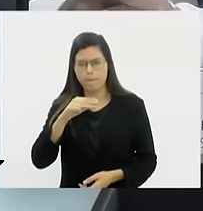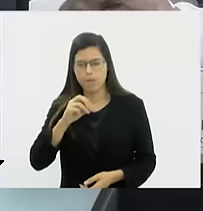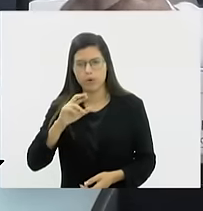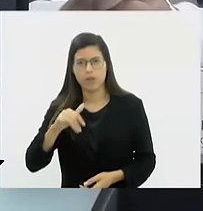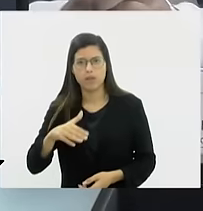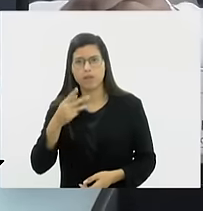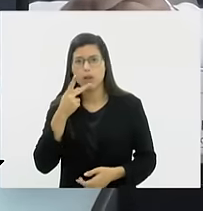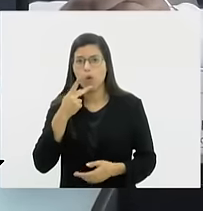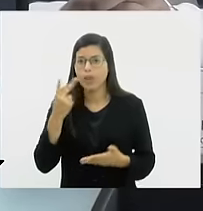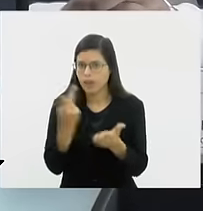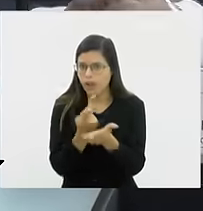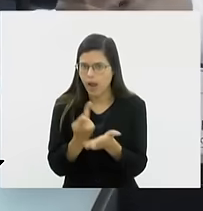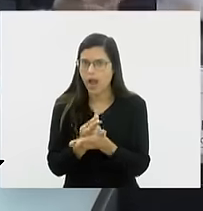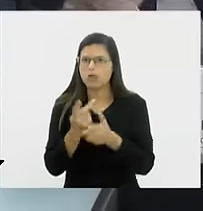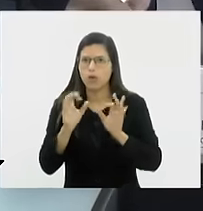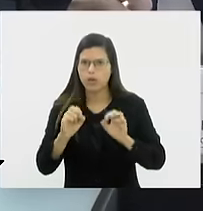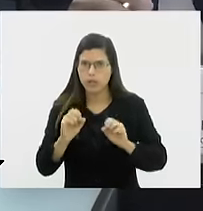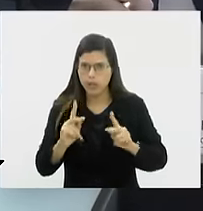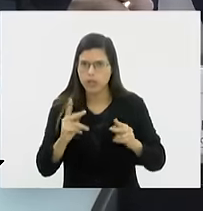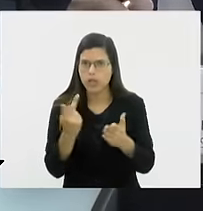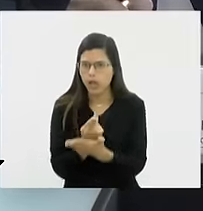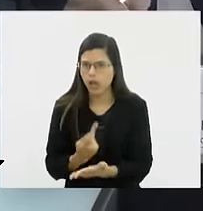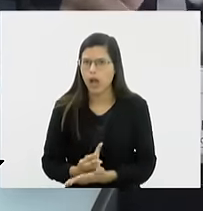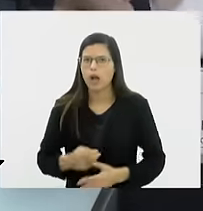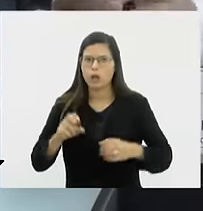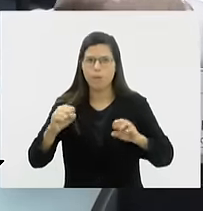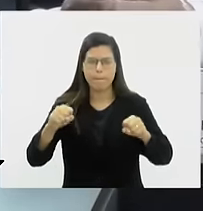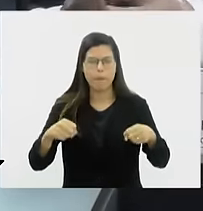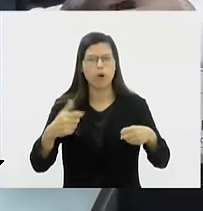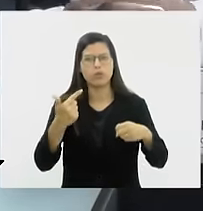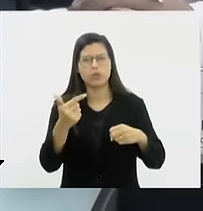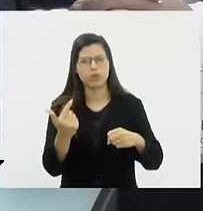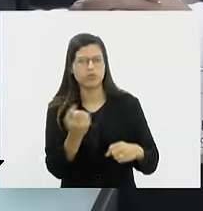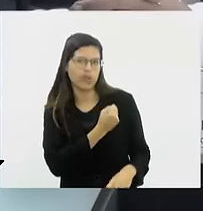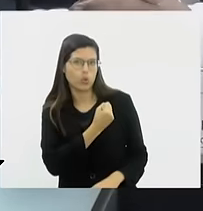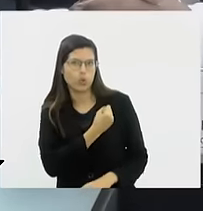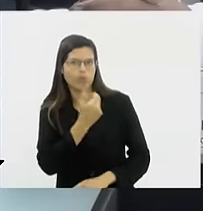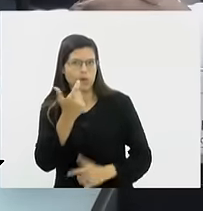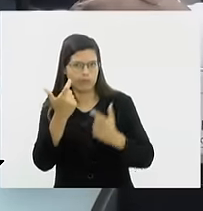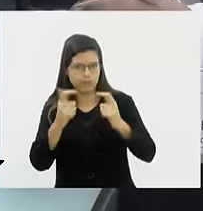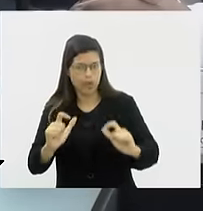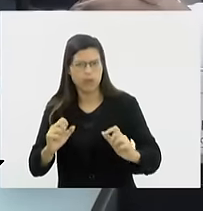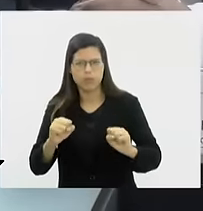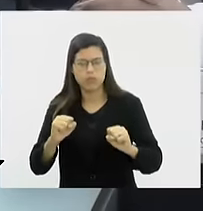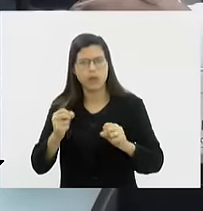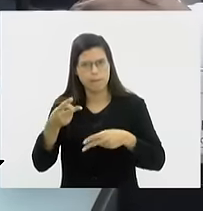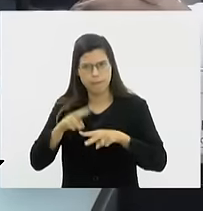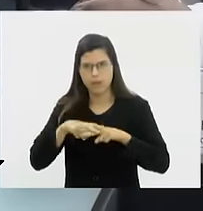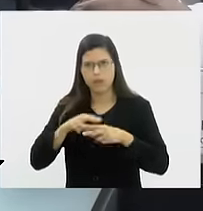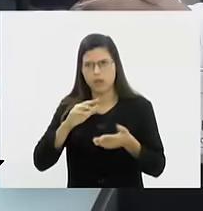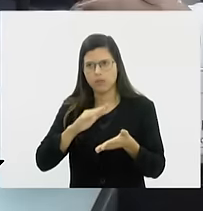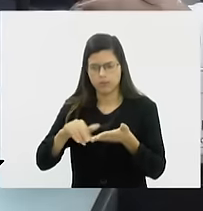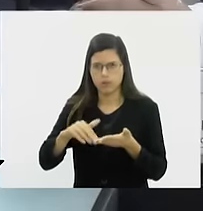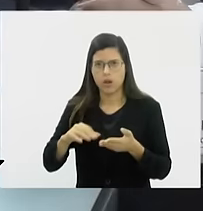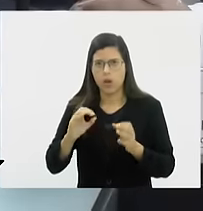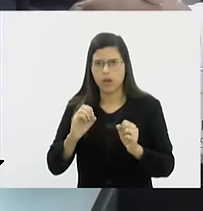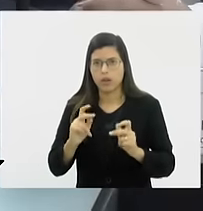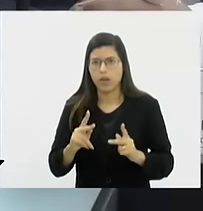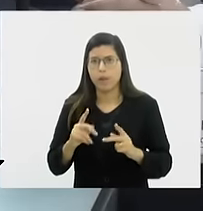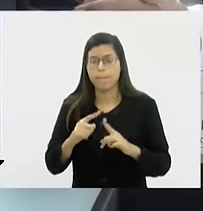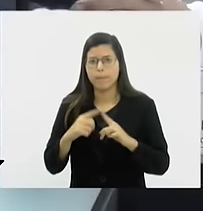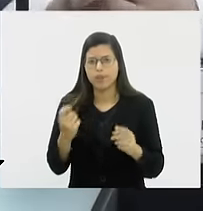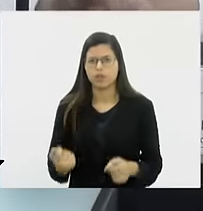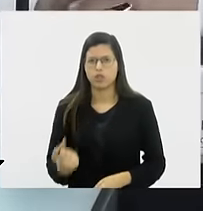tá errado. Né? Moto sem placa, tem que aprender, tem que remover mesmo. Tá errado. Agora, me causa estranheza,